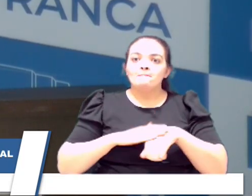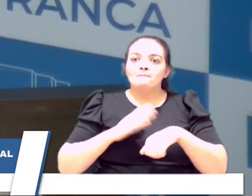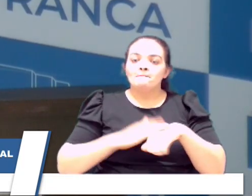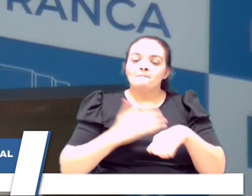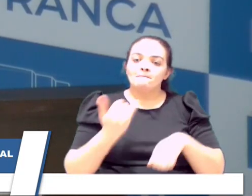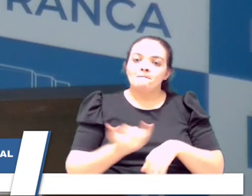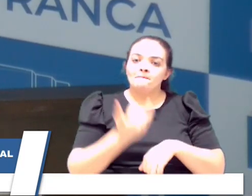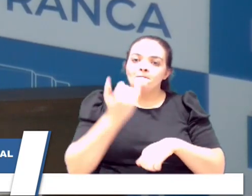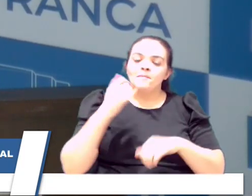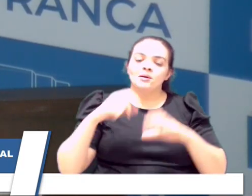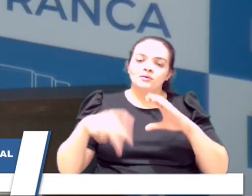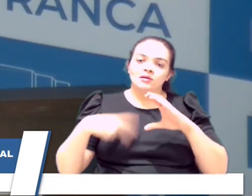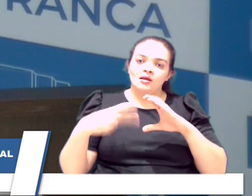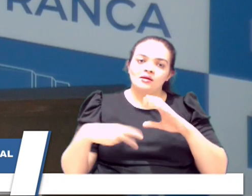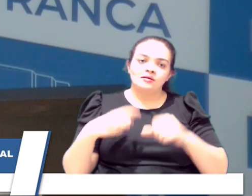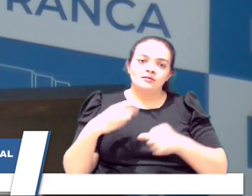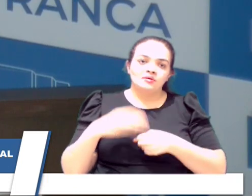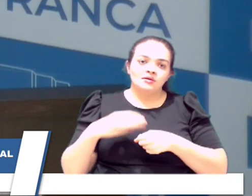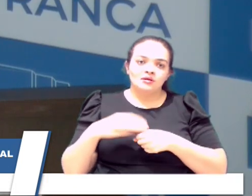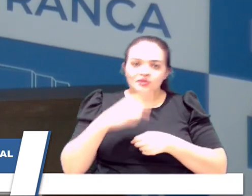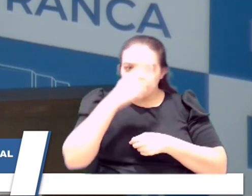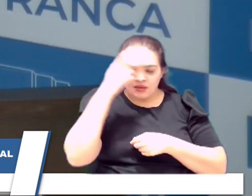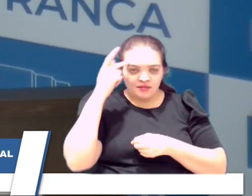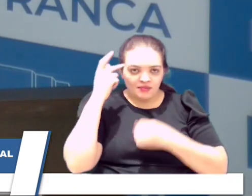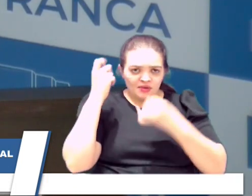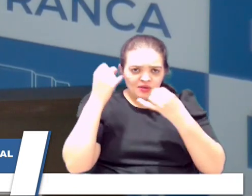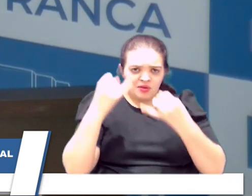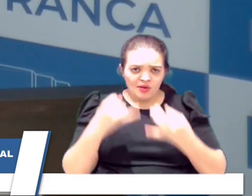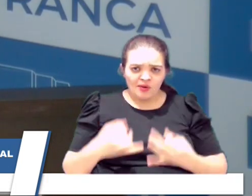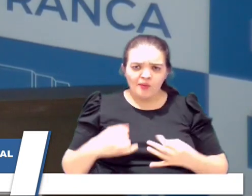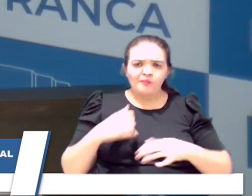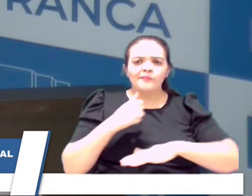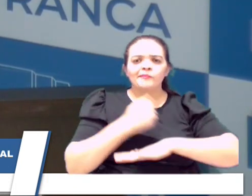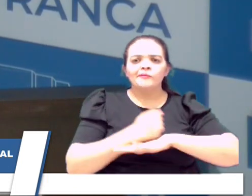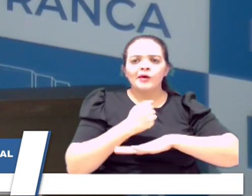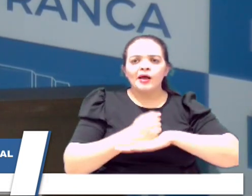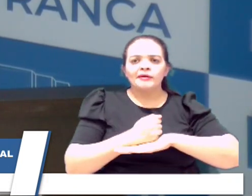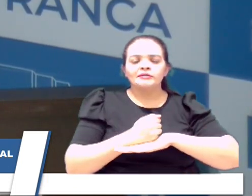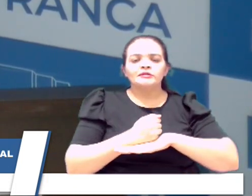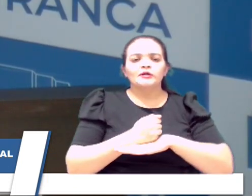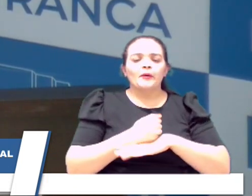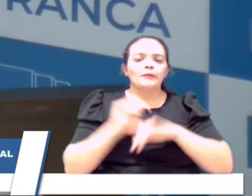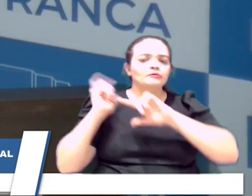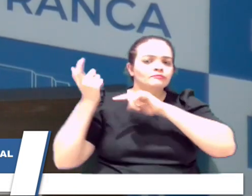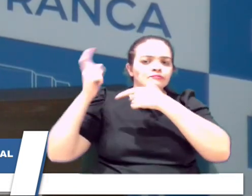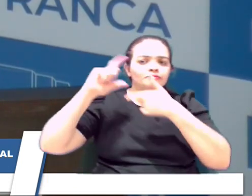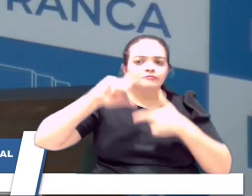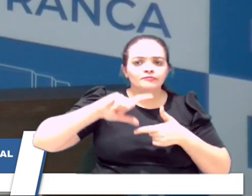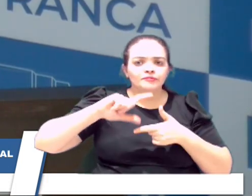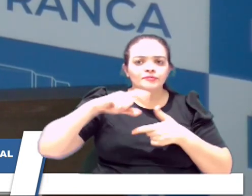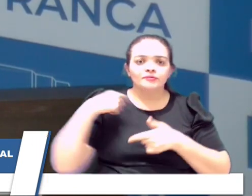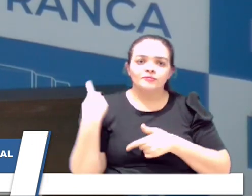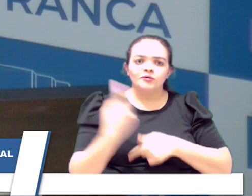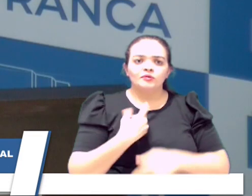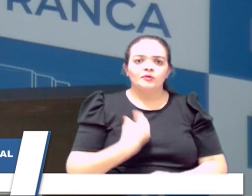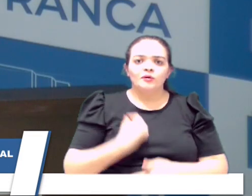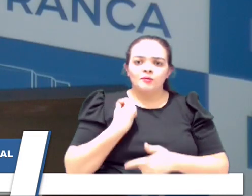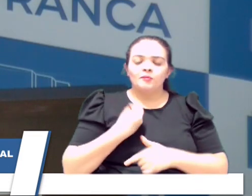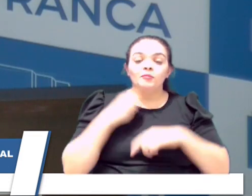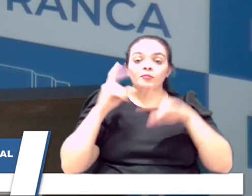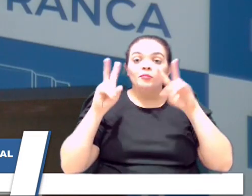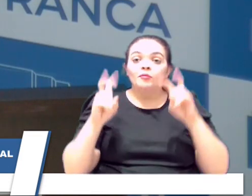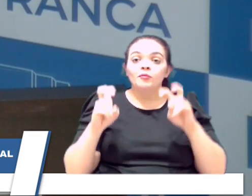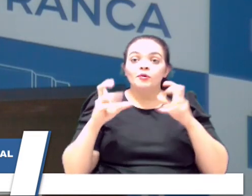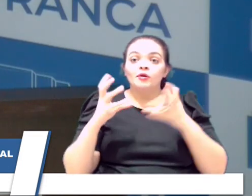Câmara Municipal. As pessoas falam, né, que Franca é uma cidade tida como conservadora, mas hoje a gente está aqui, falando desse tema que tem